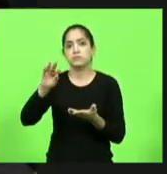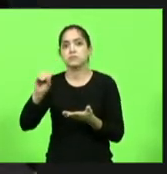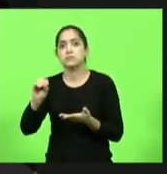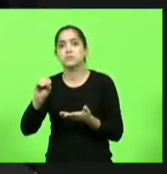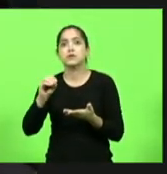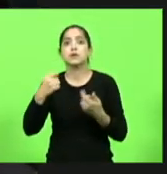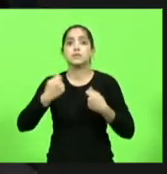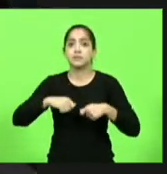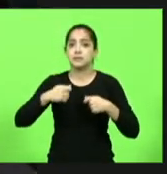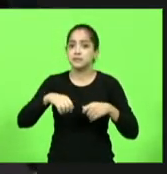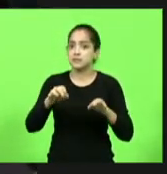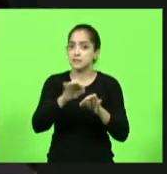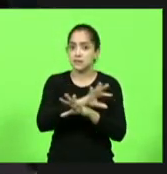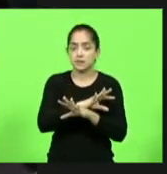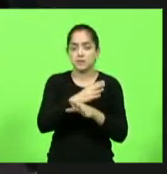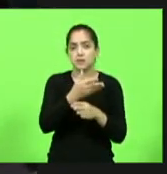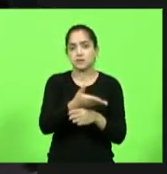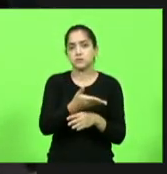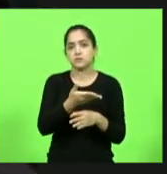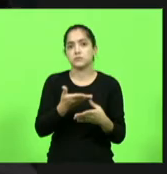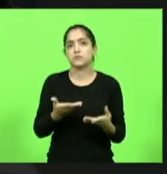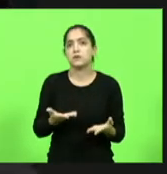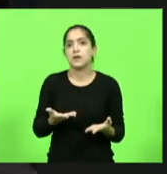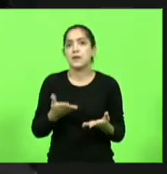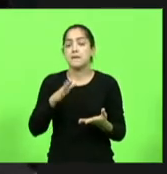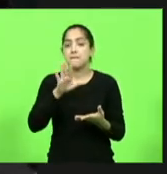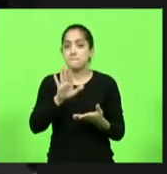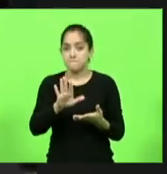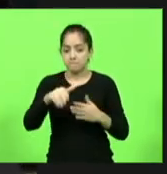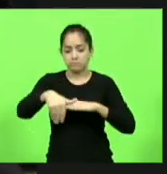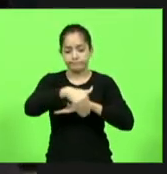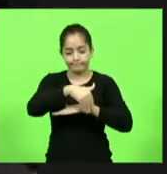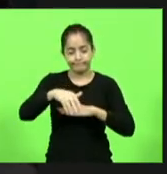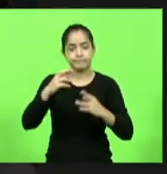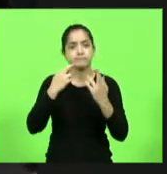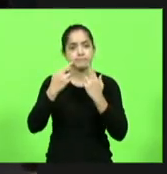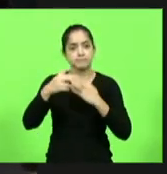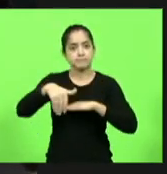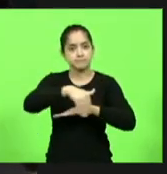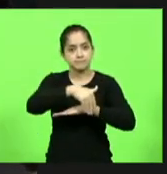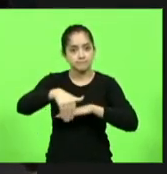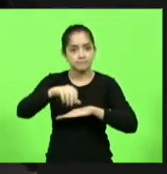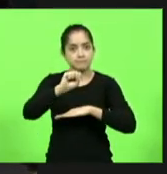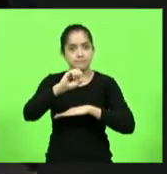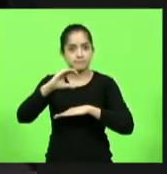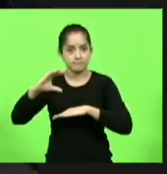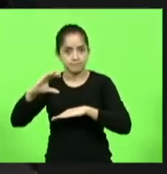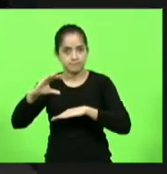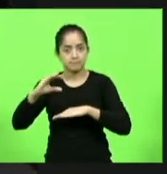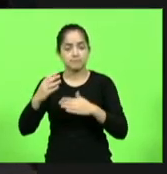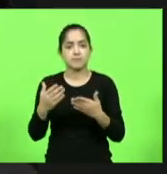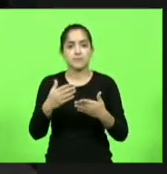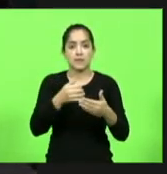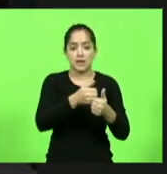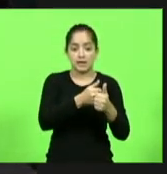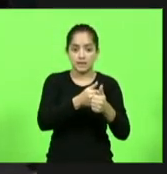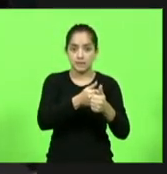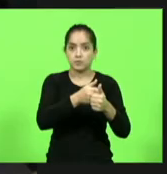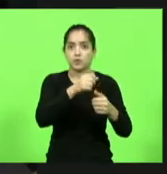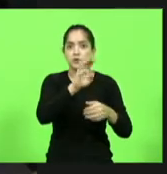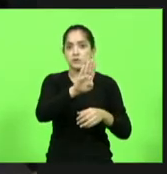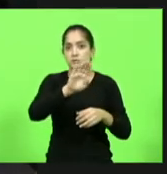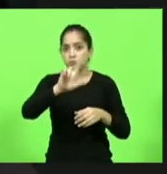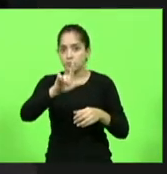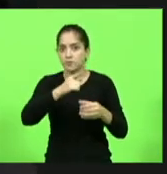isso é um negócio que tem que acabar. Mas em termos de rodovia estadual, aqui na região metropolitana de Blumenau, nós temos